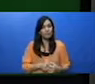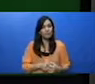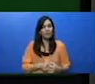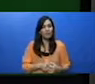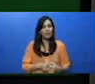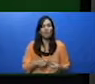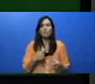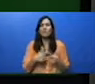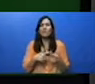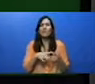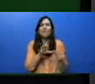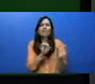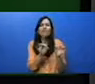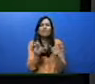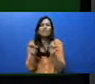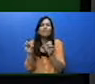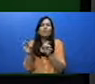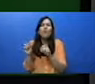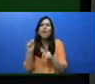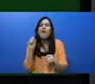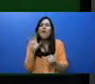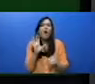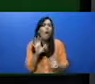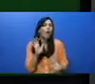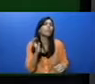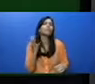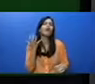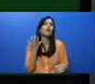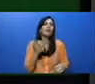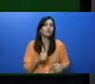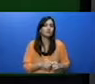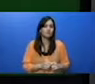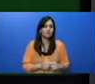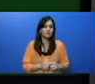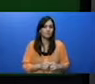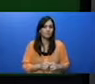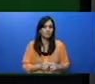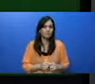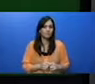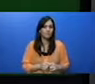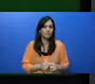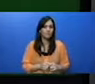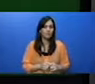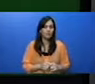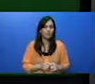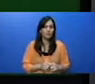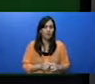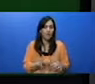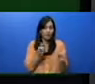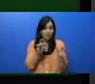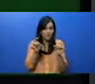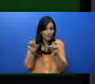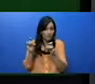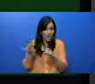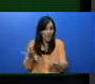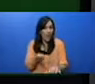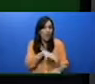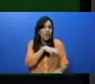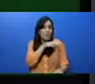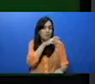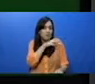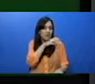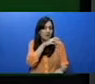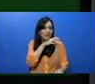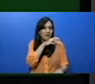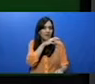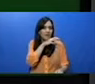do tráfico de animais? O que acontece? Por que nós não devemos apoiar isto? Porque o tráfico de animais, crianças,